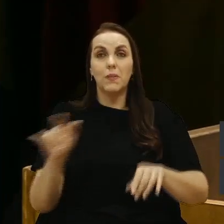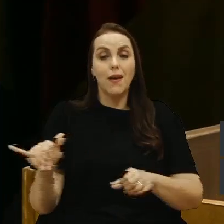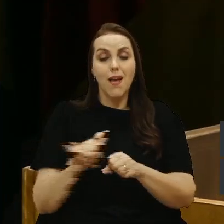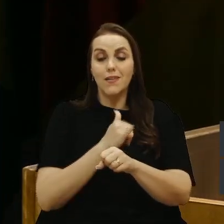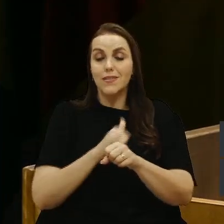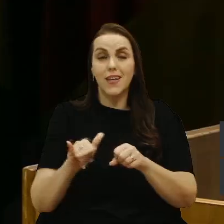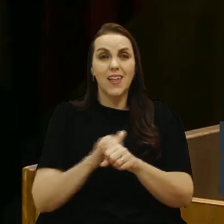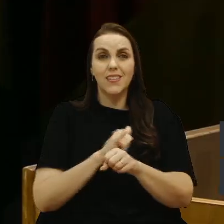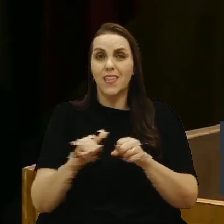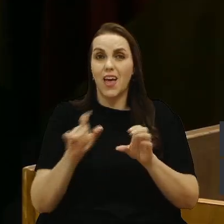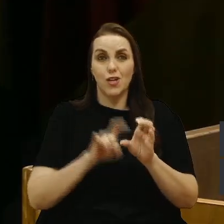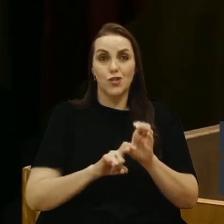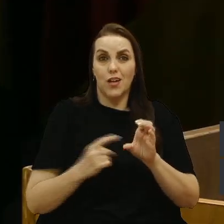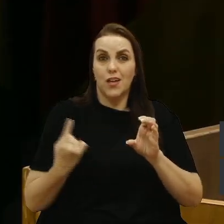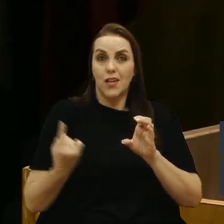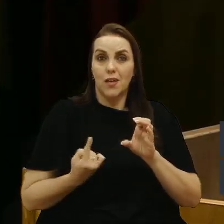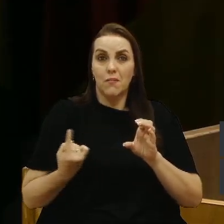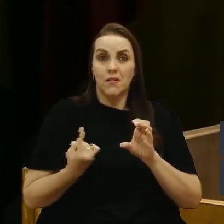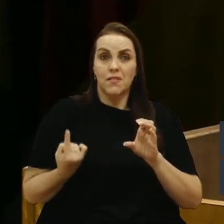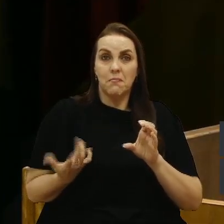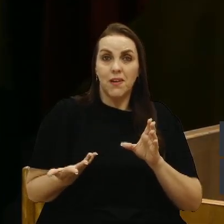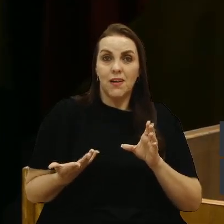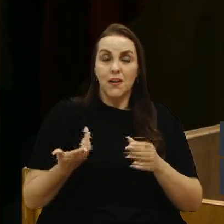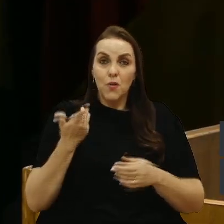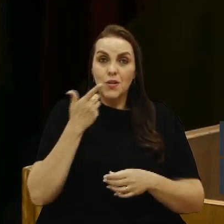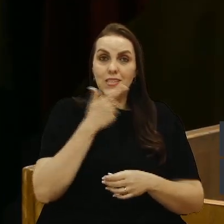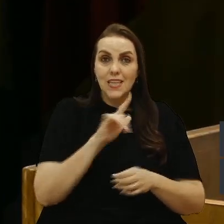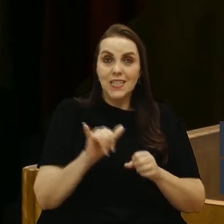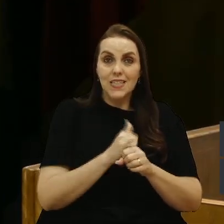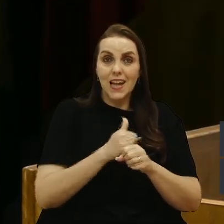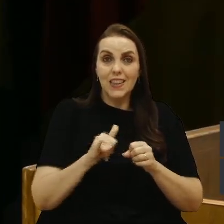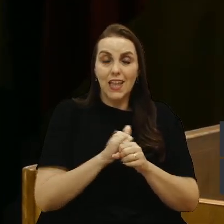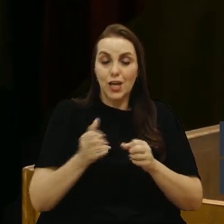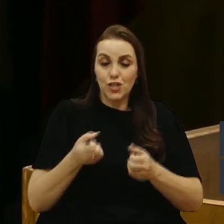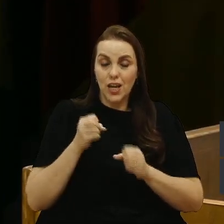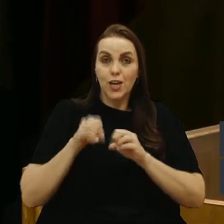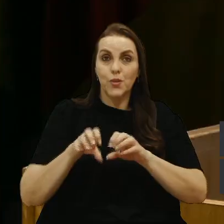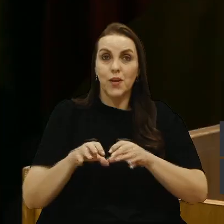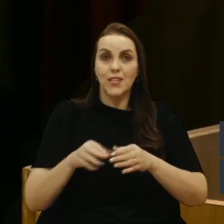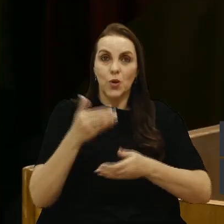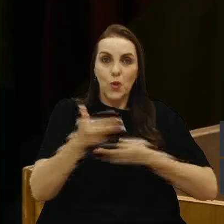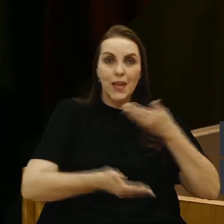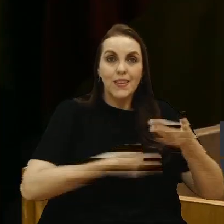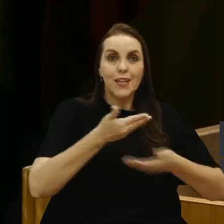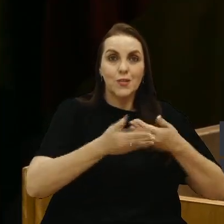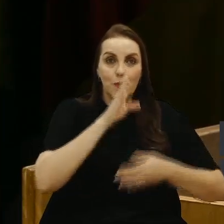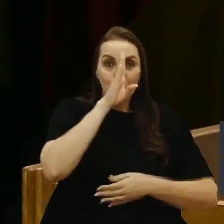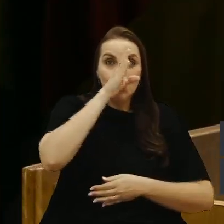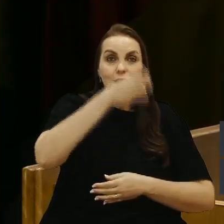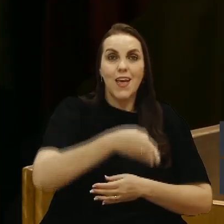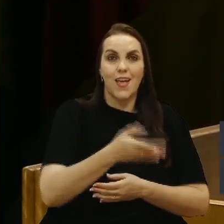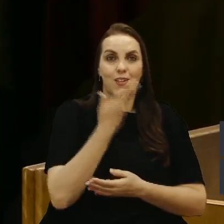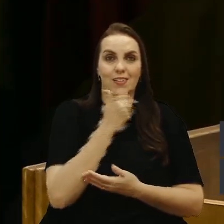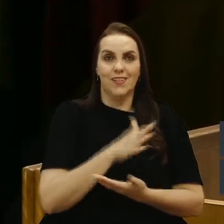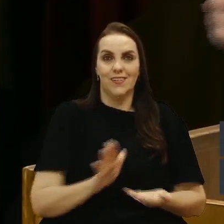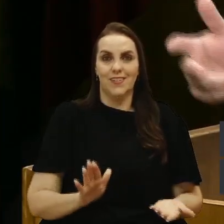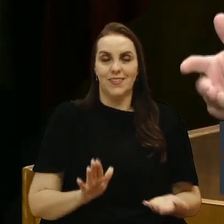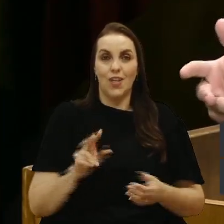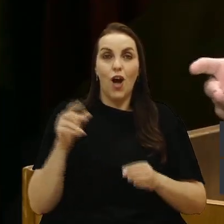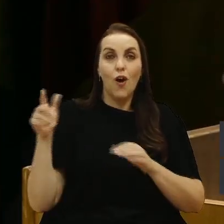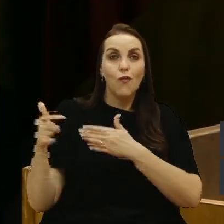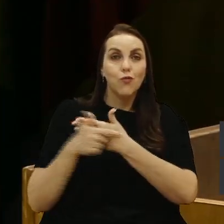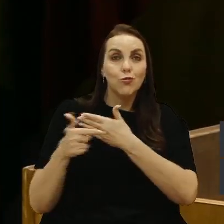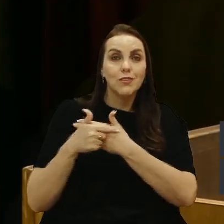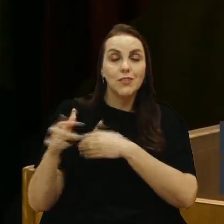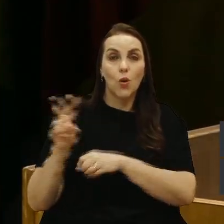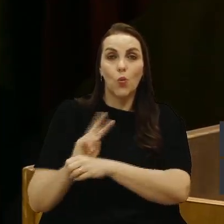de emancipação, vereador Lucas, para criar estratégia de educação, não para atender diretamente a criança, que é a função do cuidador, que recebe muitas vezes 5,